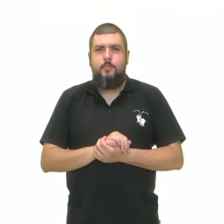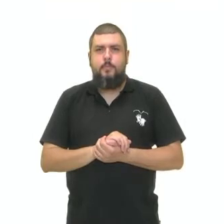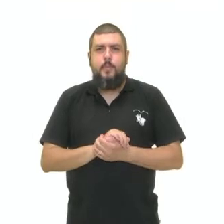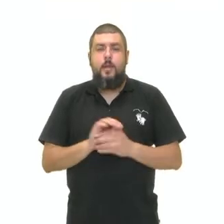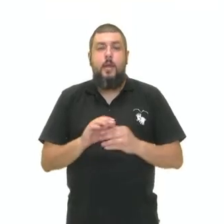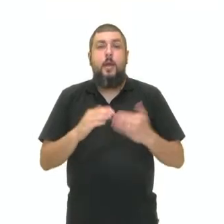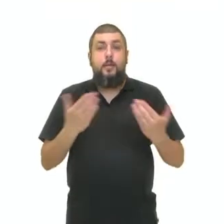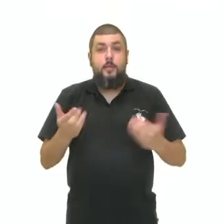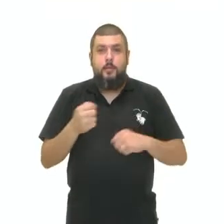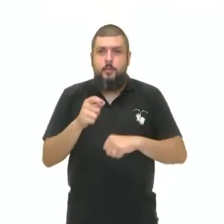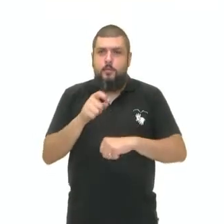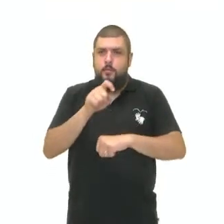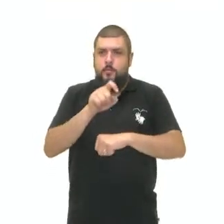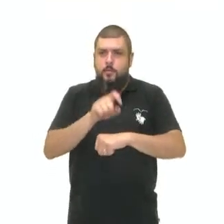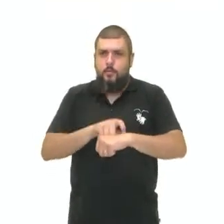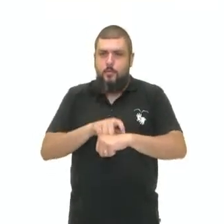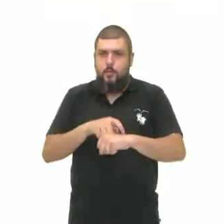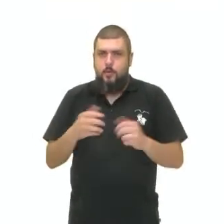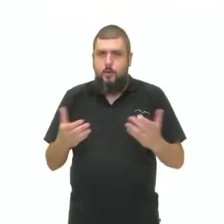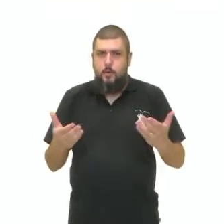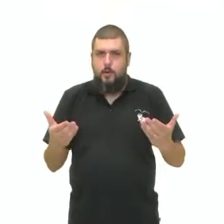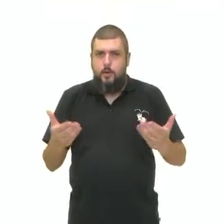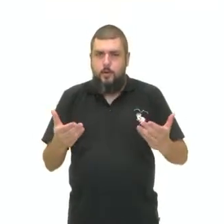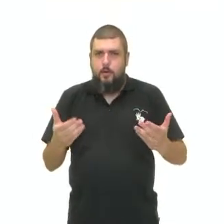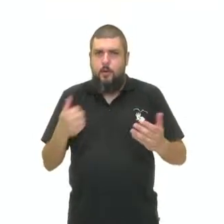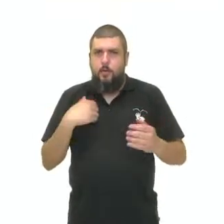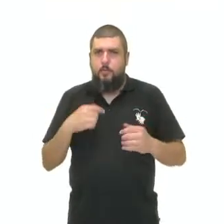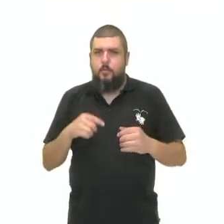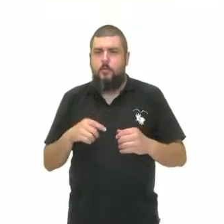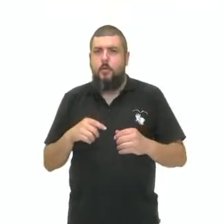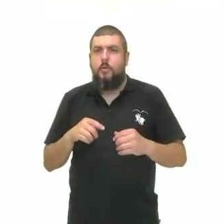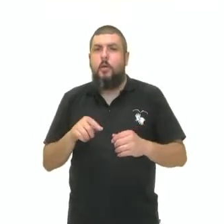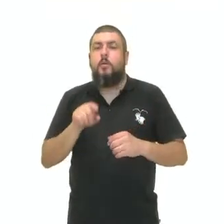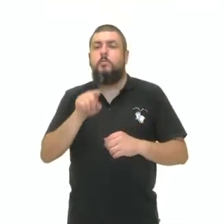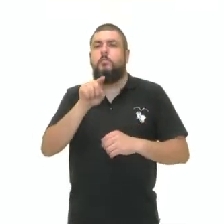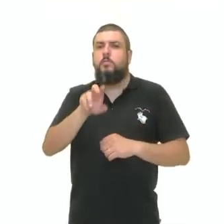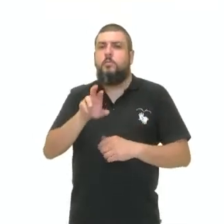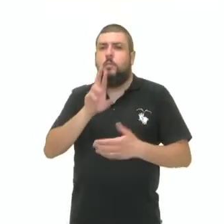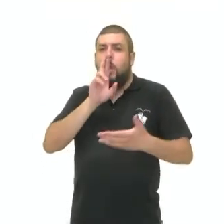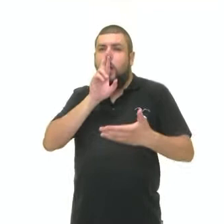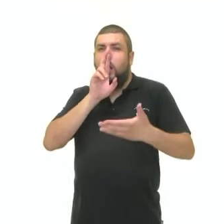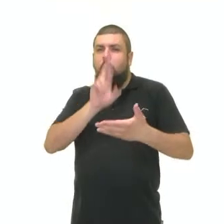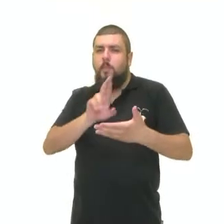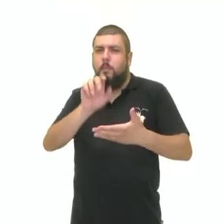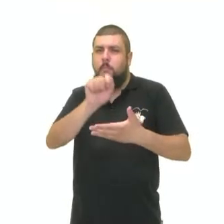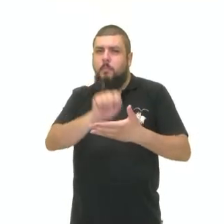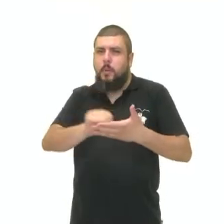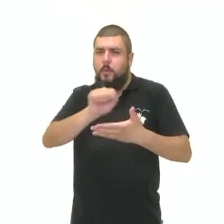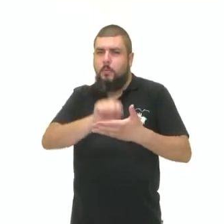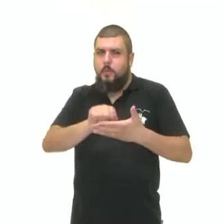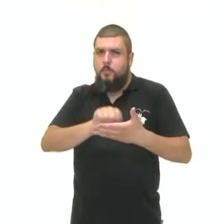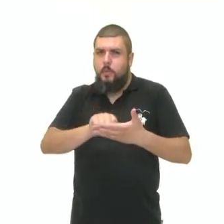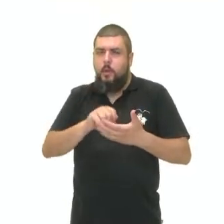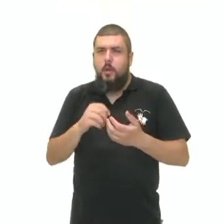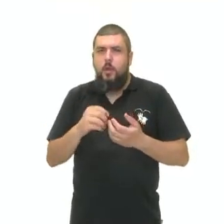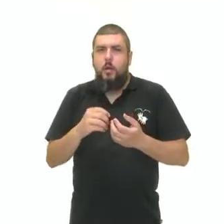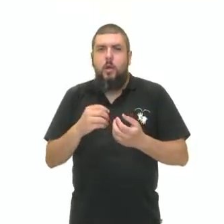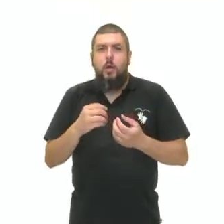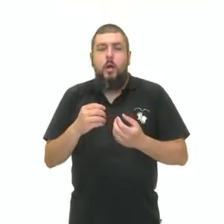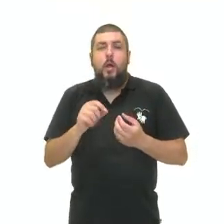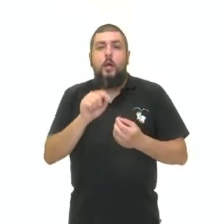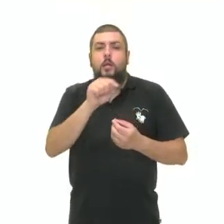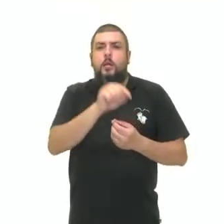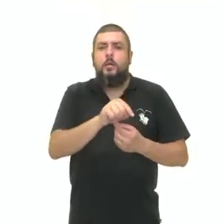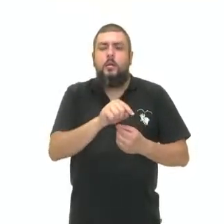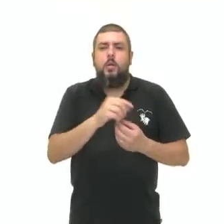nesse momento, cada um de nós irá responder, né, irá representar com um movimento corporal o